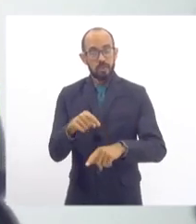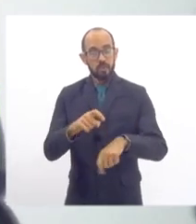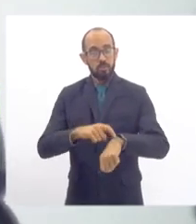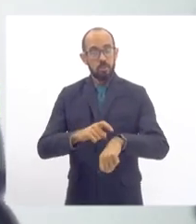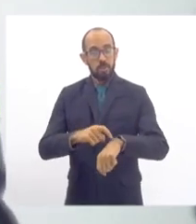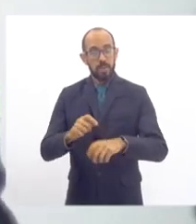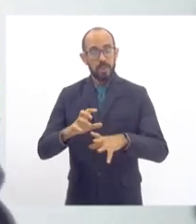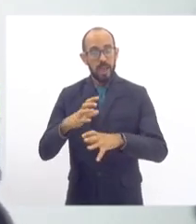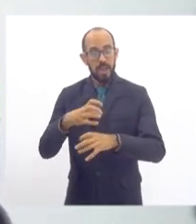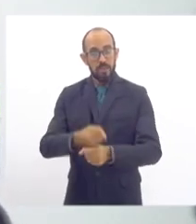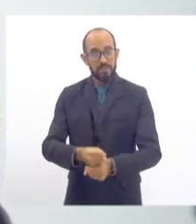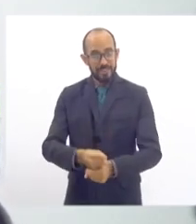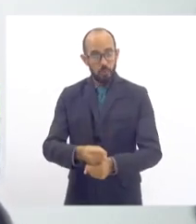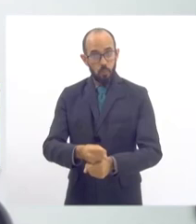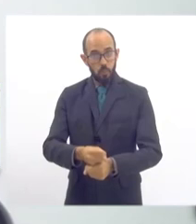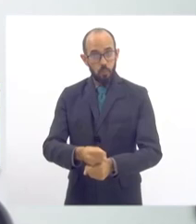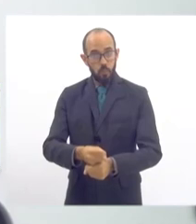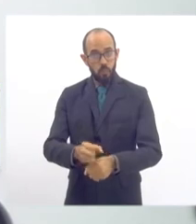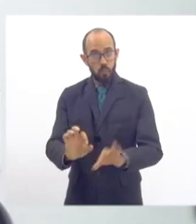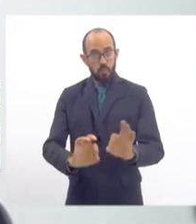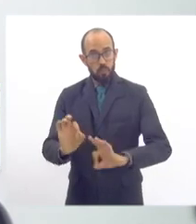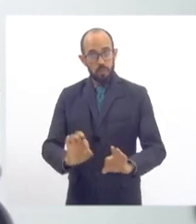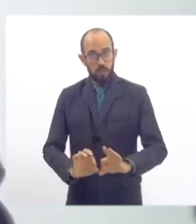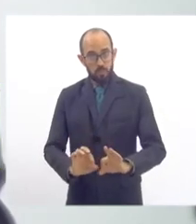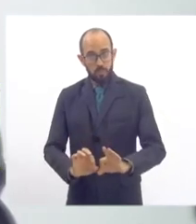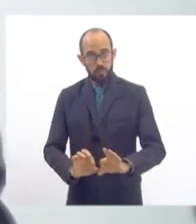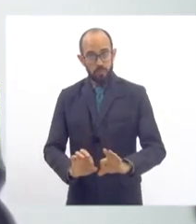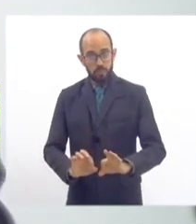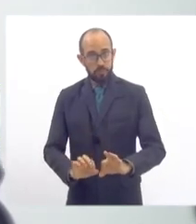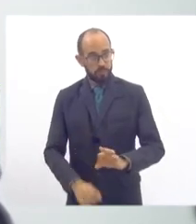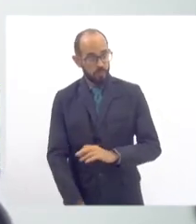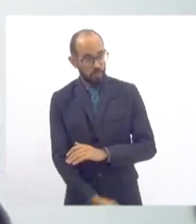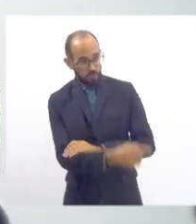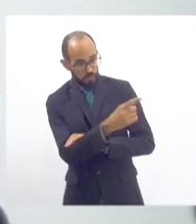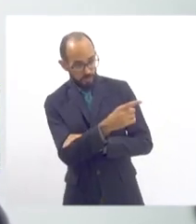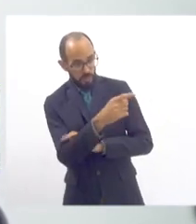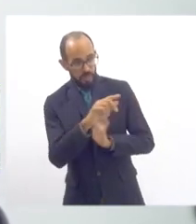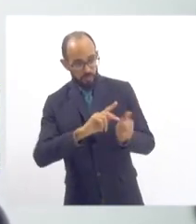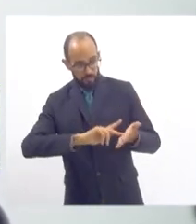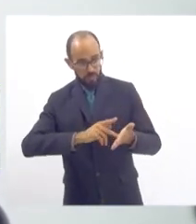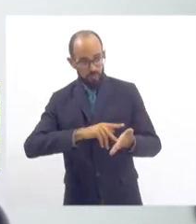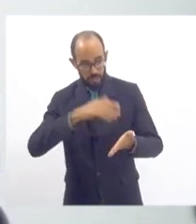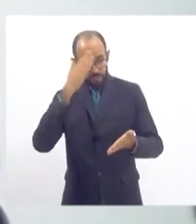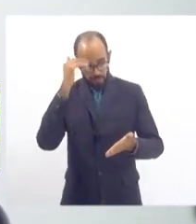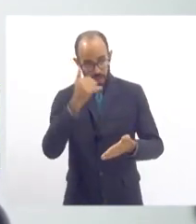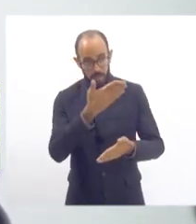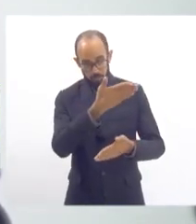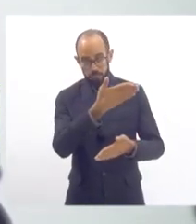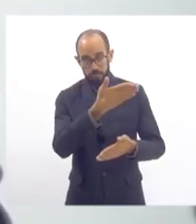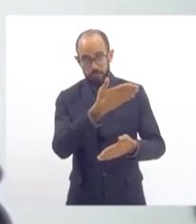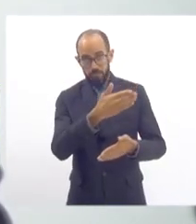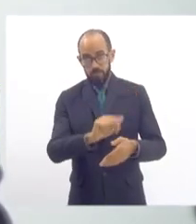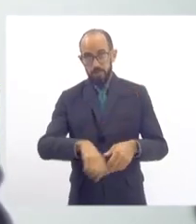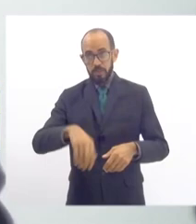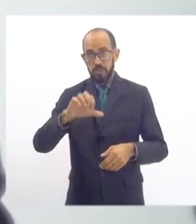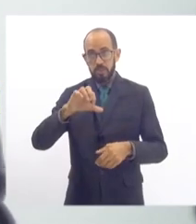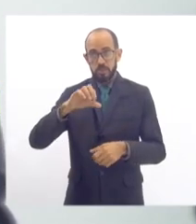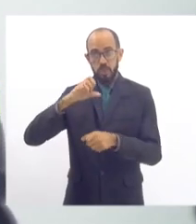plano. Há um momento de revisão do plano. Sabe, o senhor que é do sindicato está fazendo? Há um momento de revisão do plano. Nesses